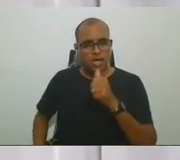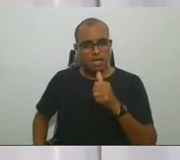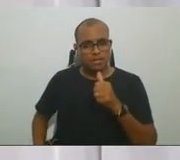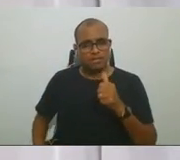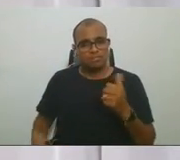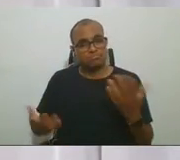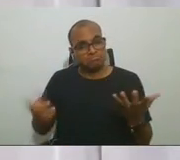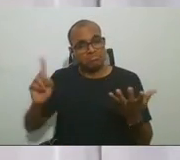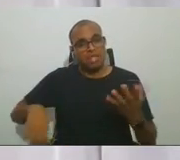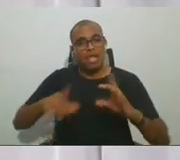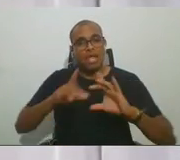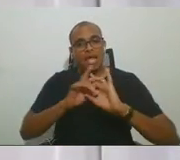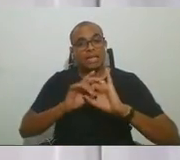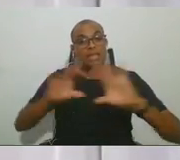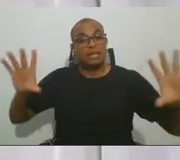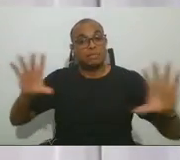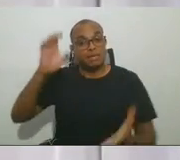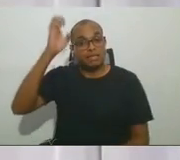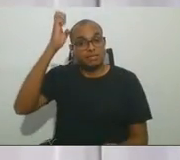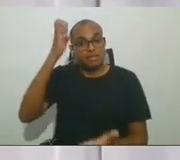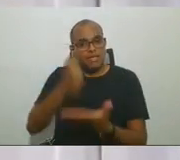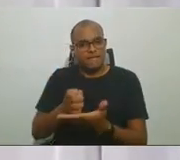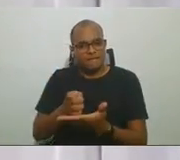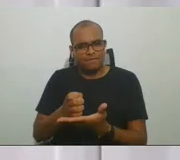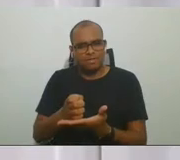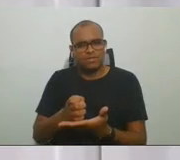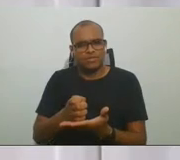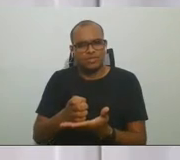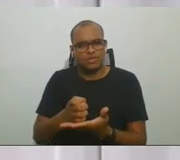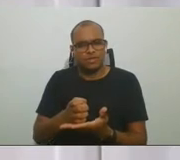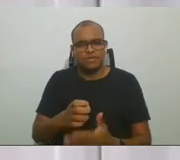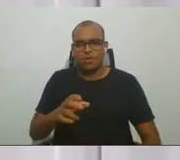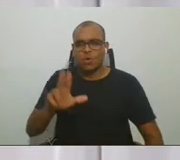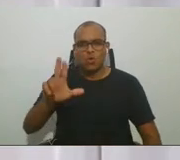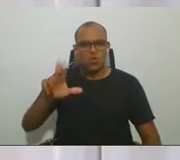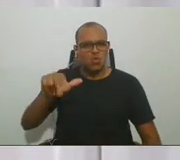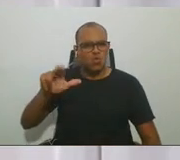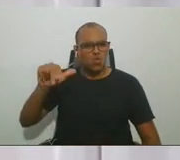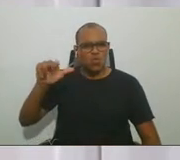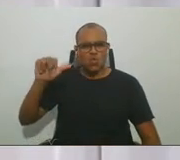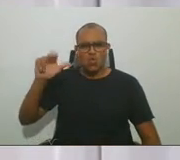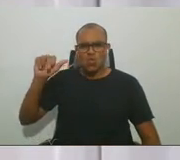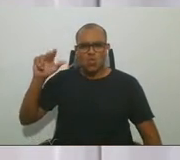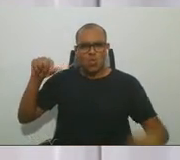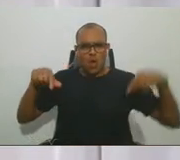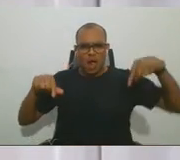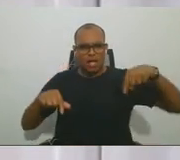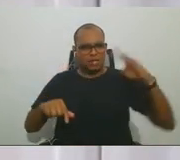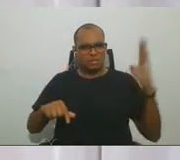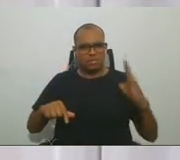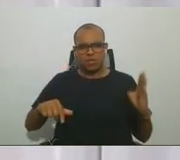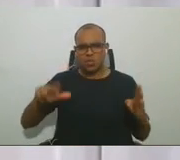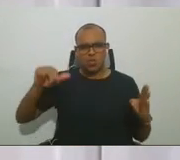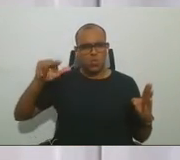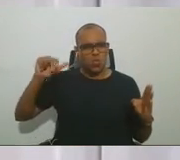é um liberalismo, efetivamente, que nunca existiu no nosso país. Pois bem,